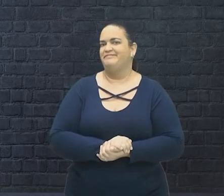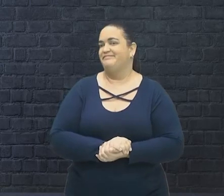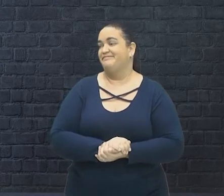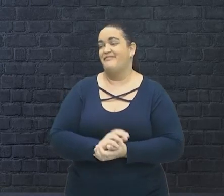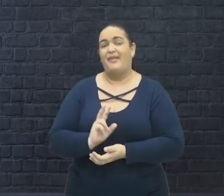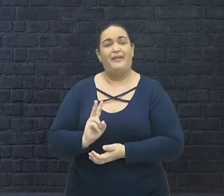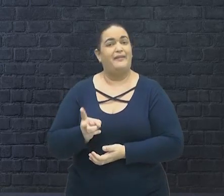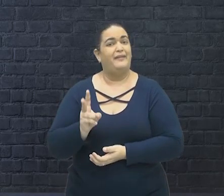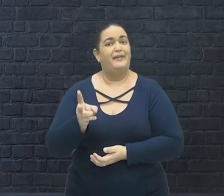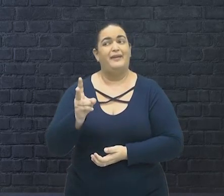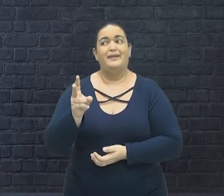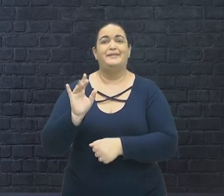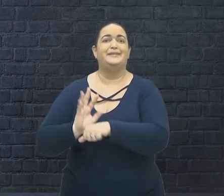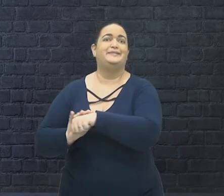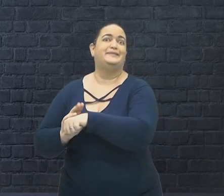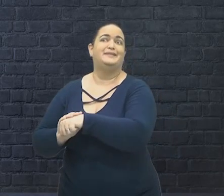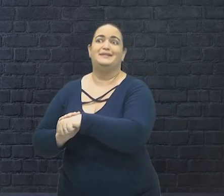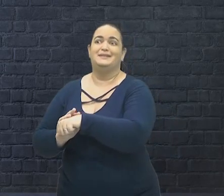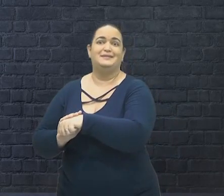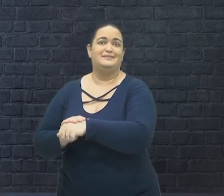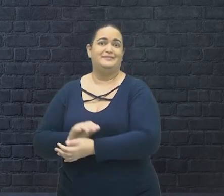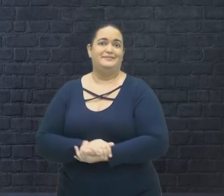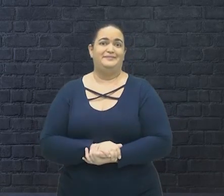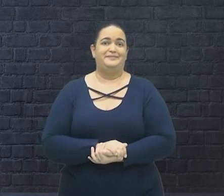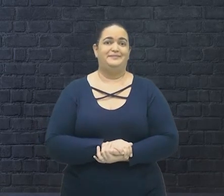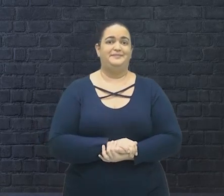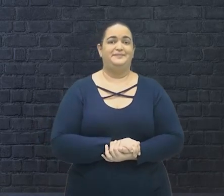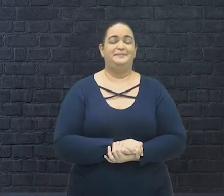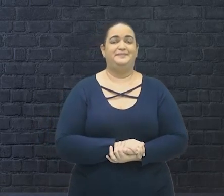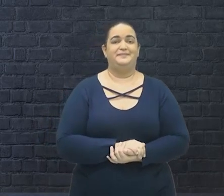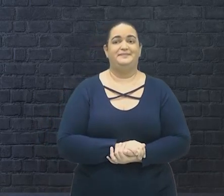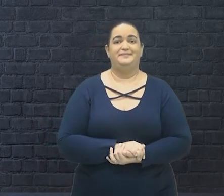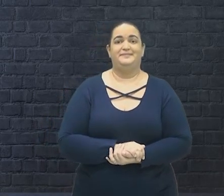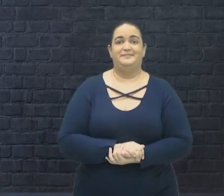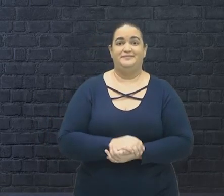não saram nunca mais.